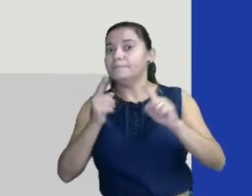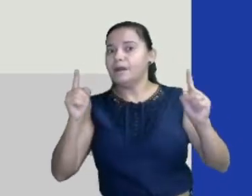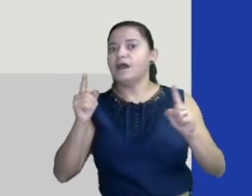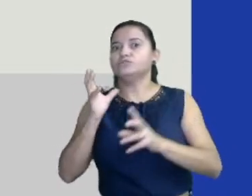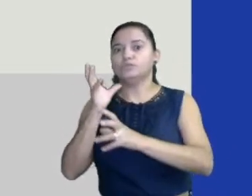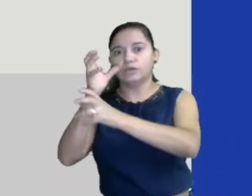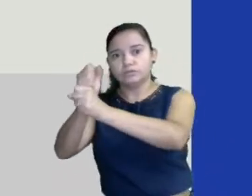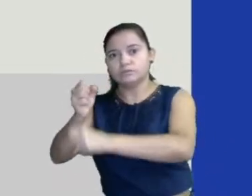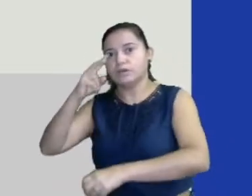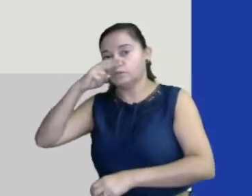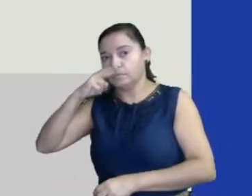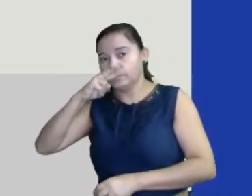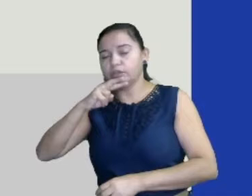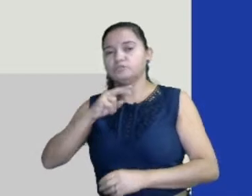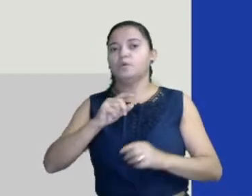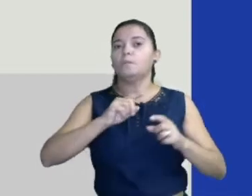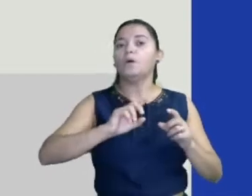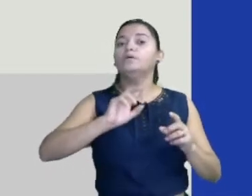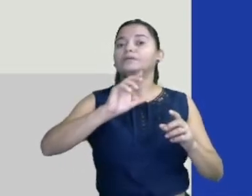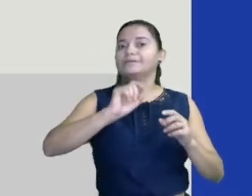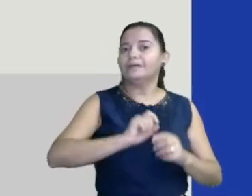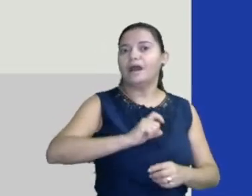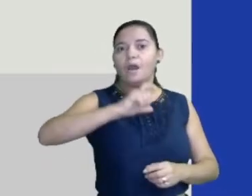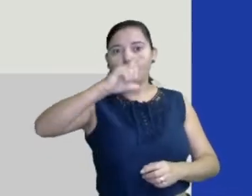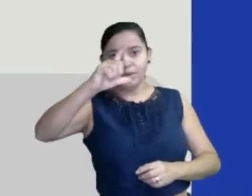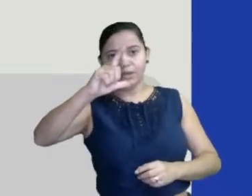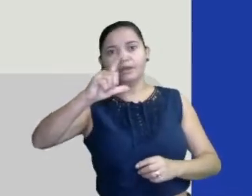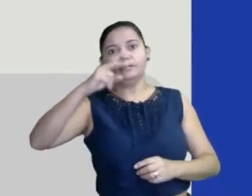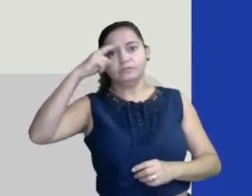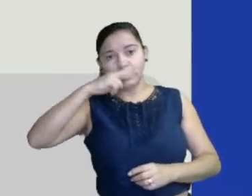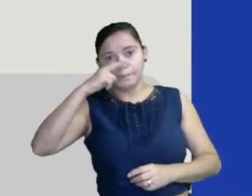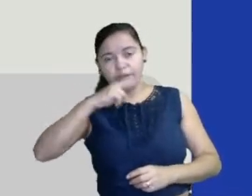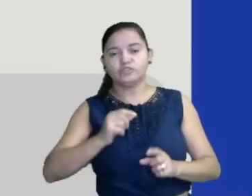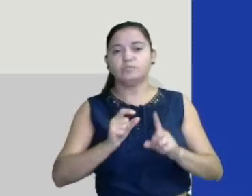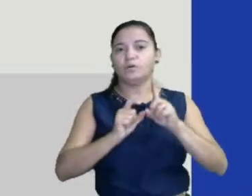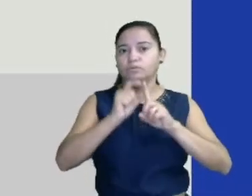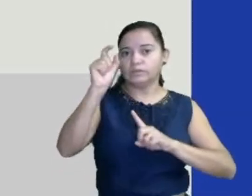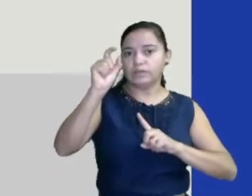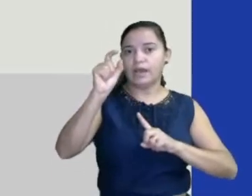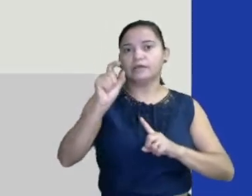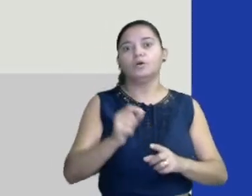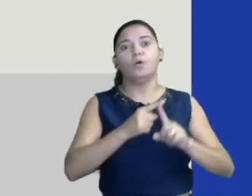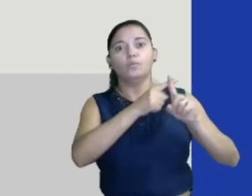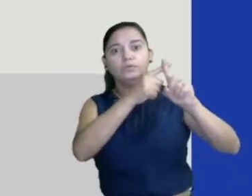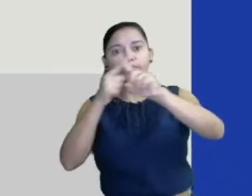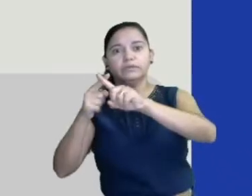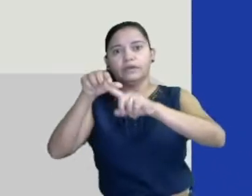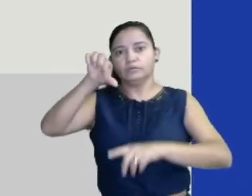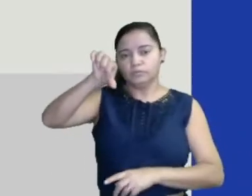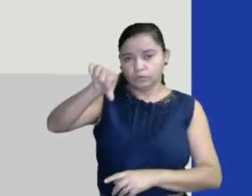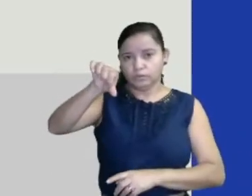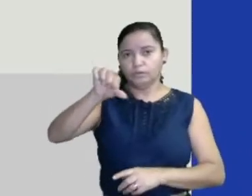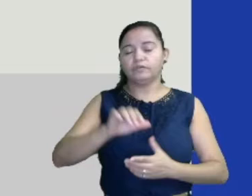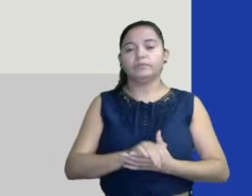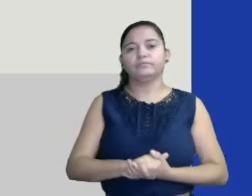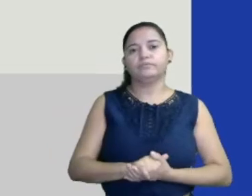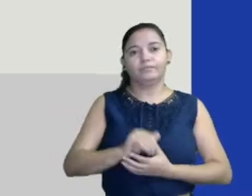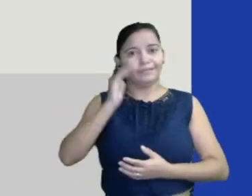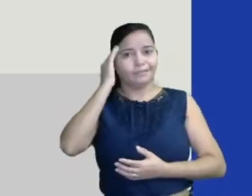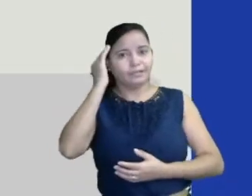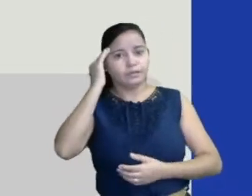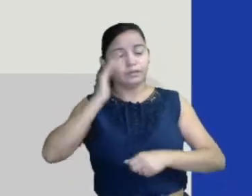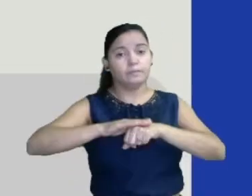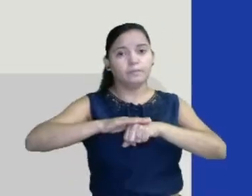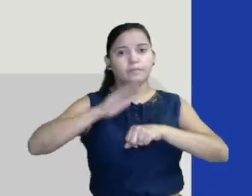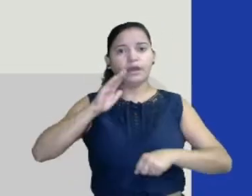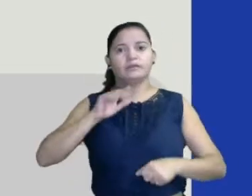aumentado de 6 unidades x 6 ou x nós vamos entender um